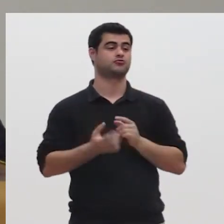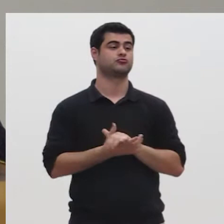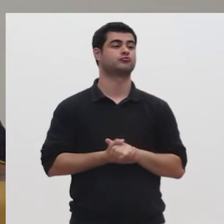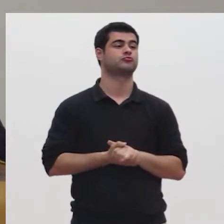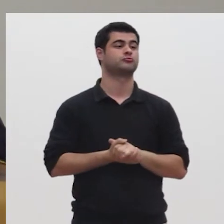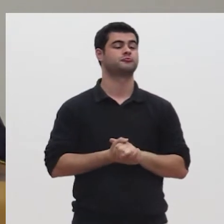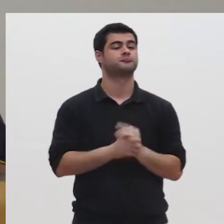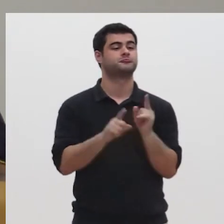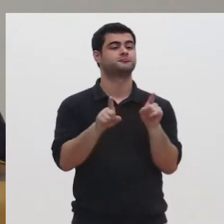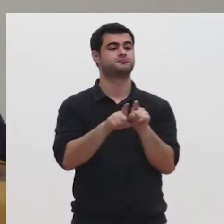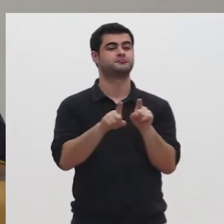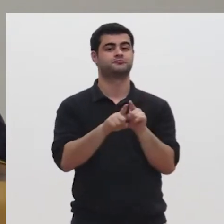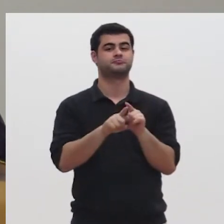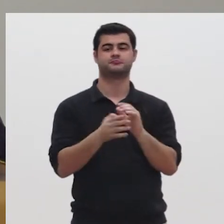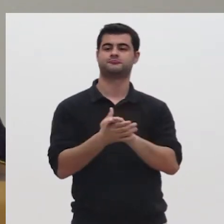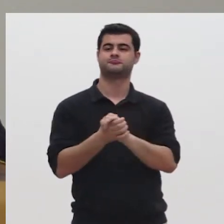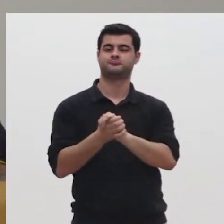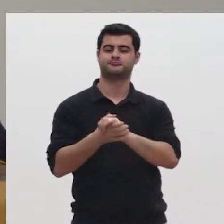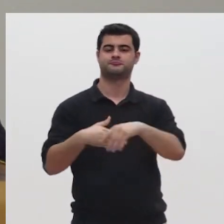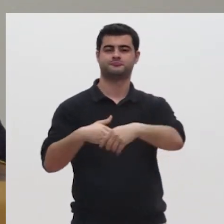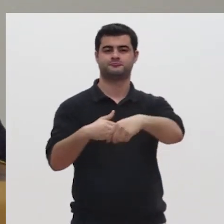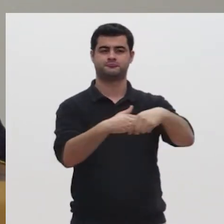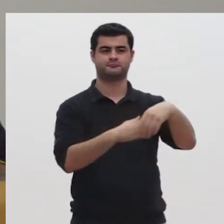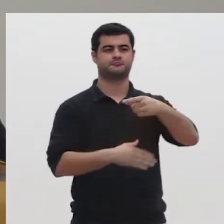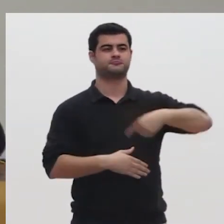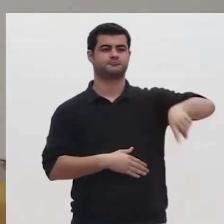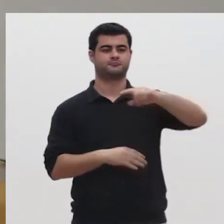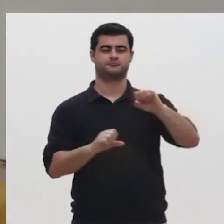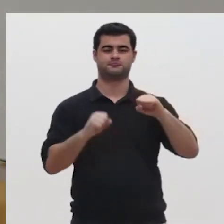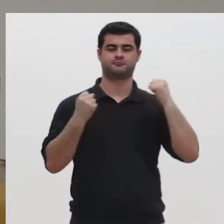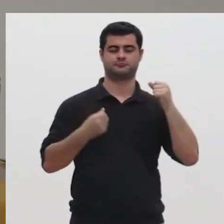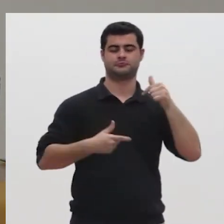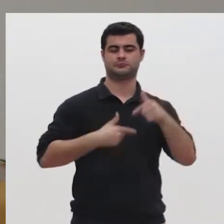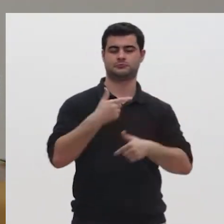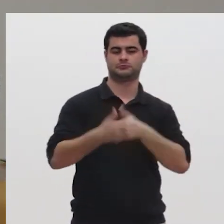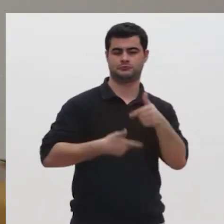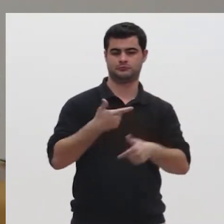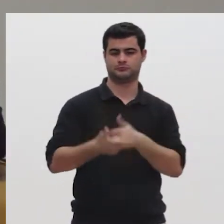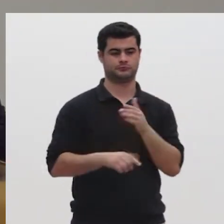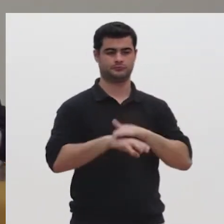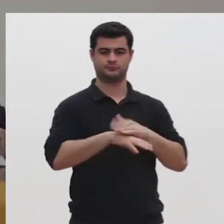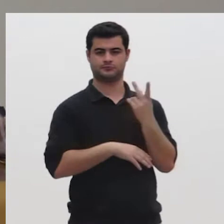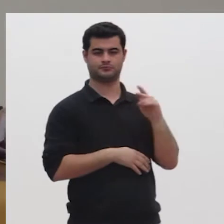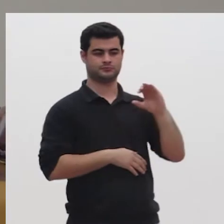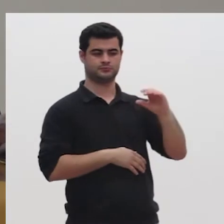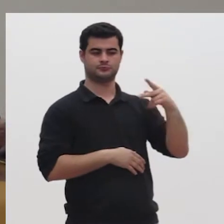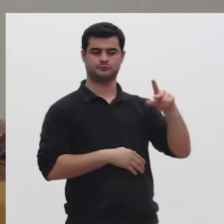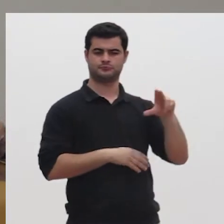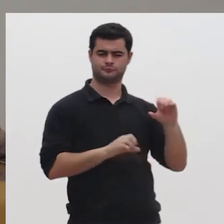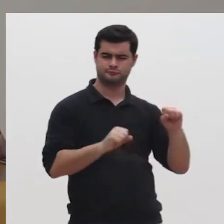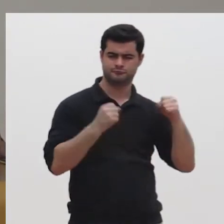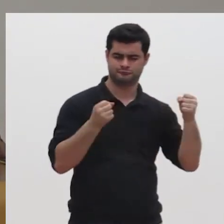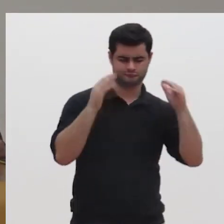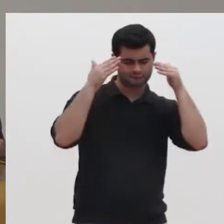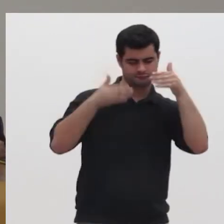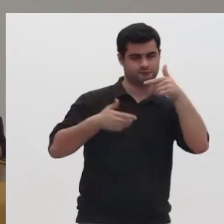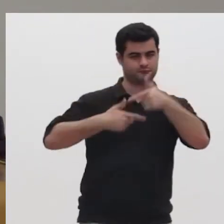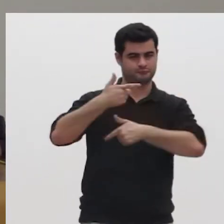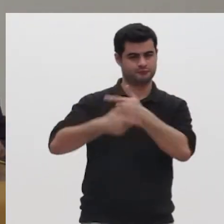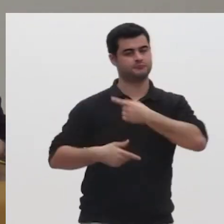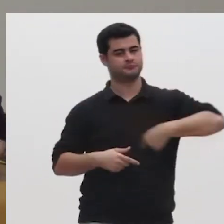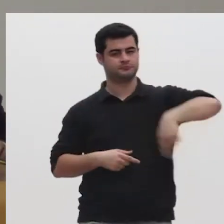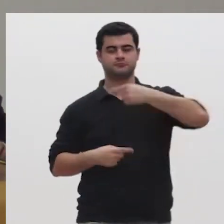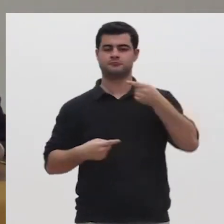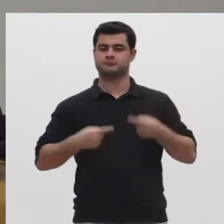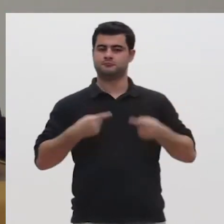Cumprimentar o trabalho exaustivo que a CPC tem feito de forma voluntária, engajada, e é a eleição que nós